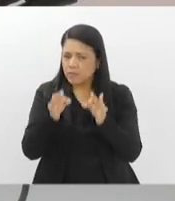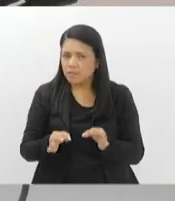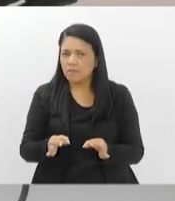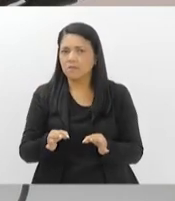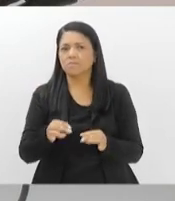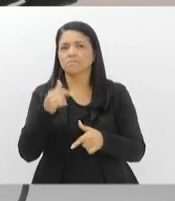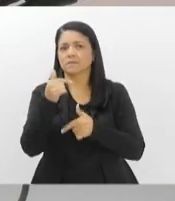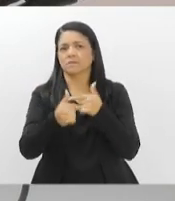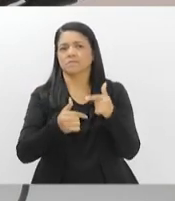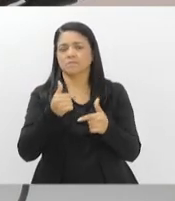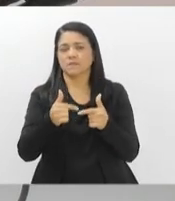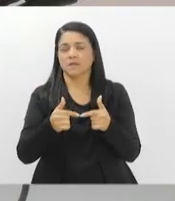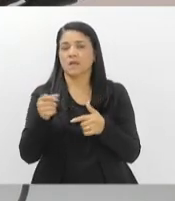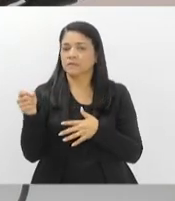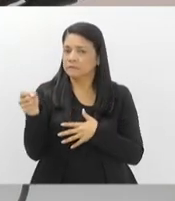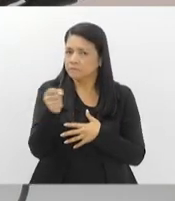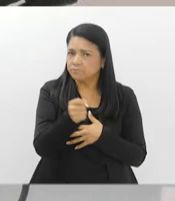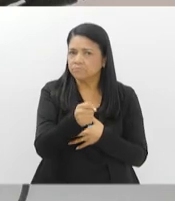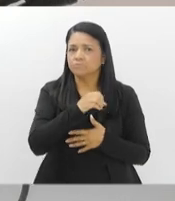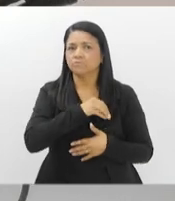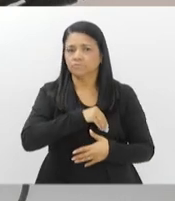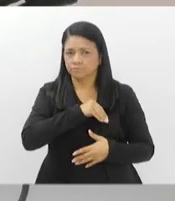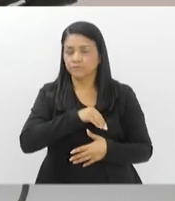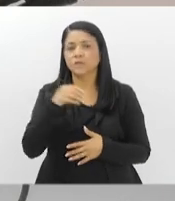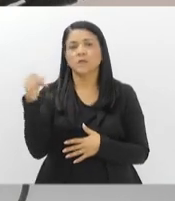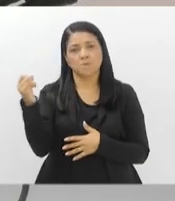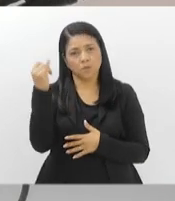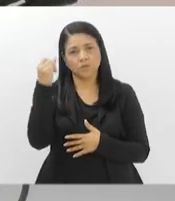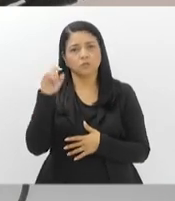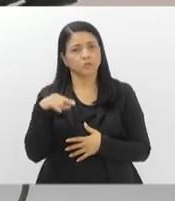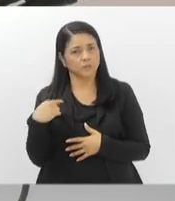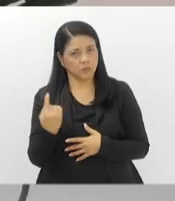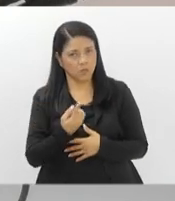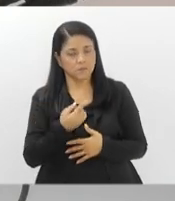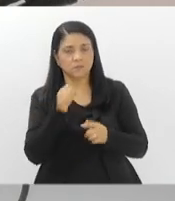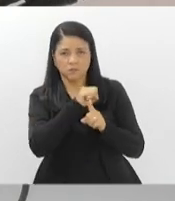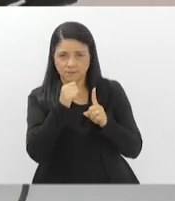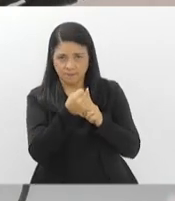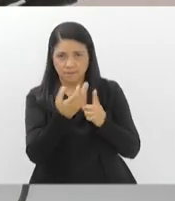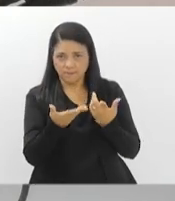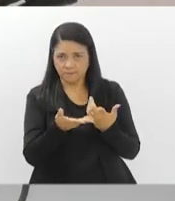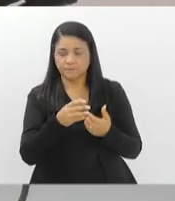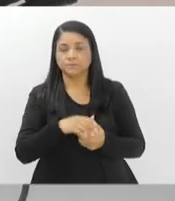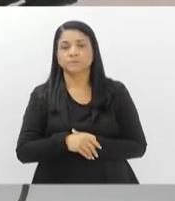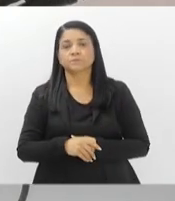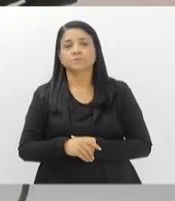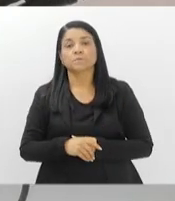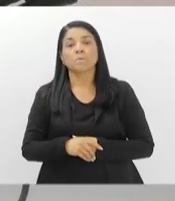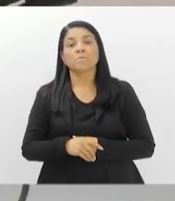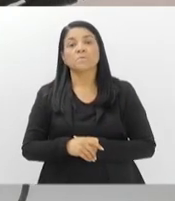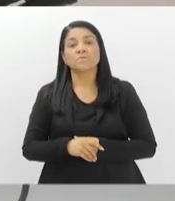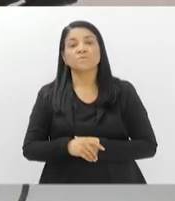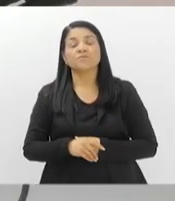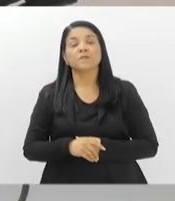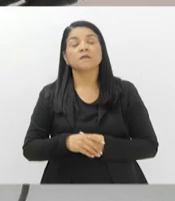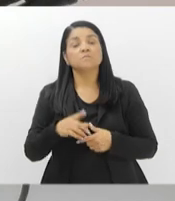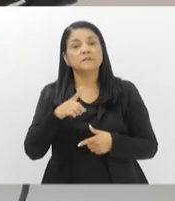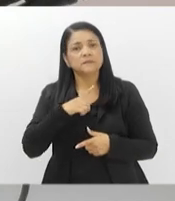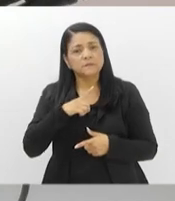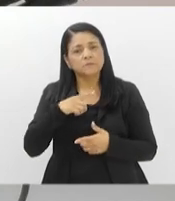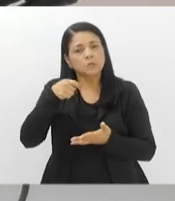gera emprego que é muito importante para todos nós mas nós temos que que